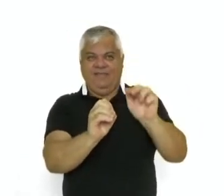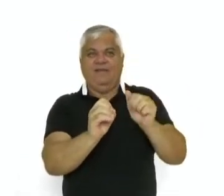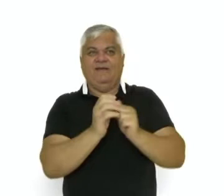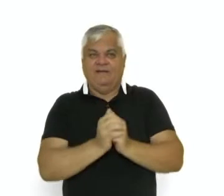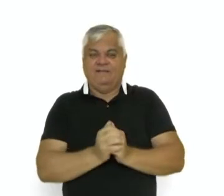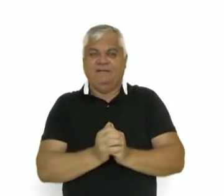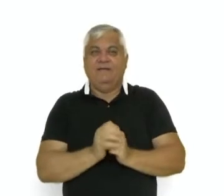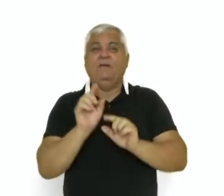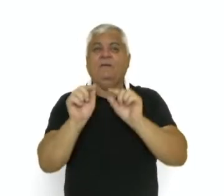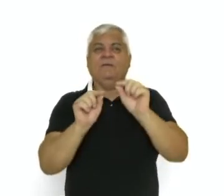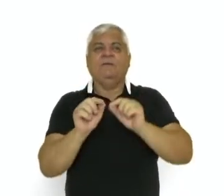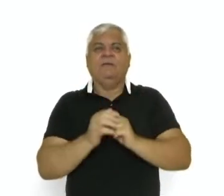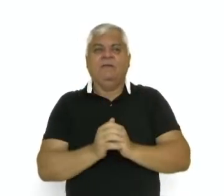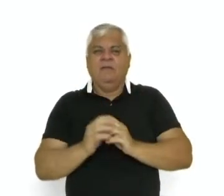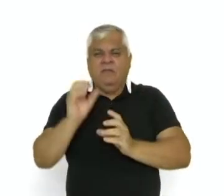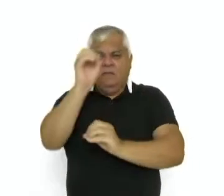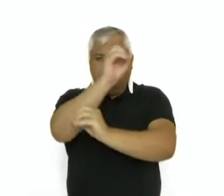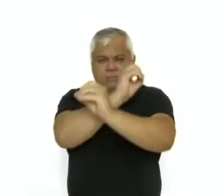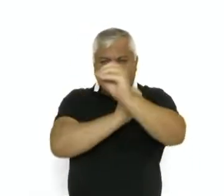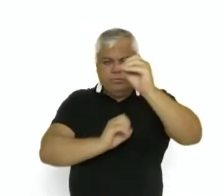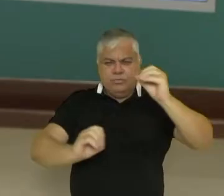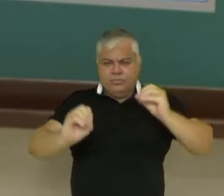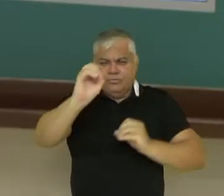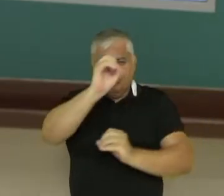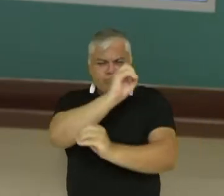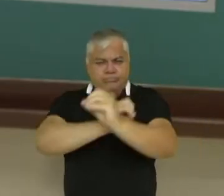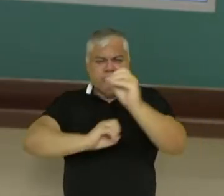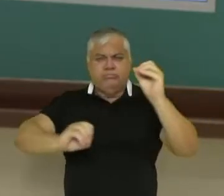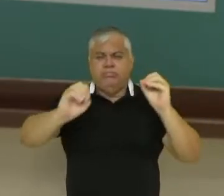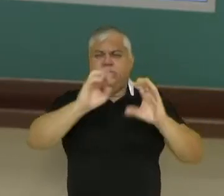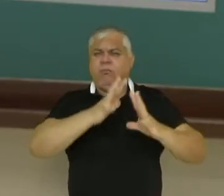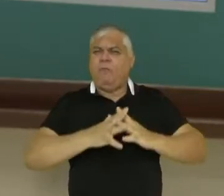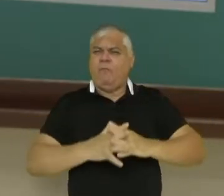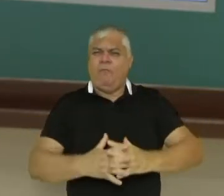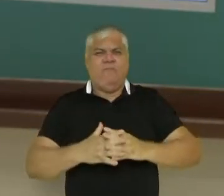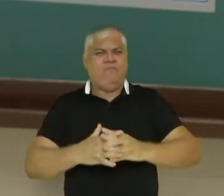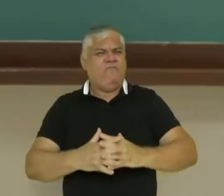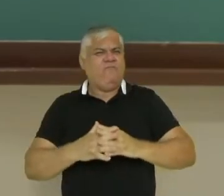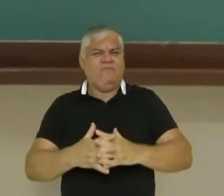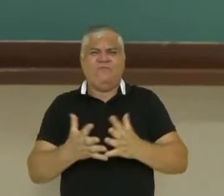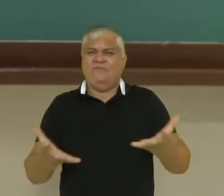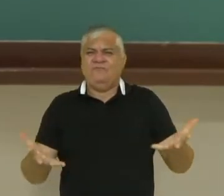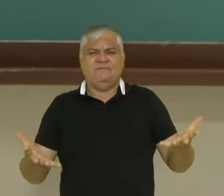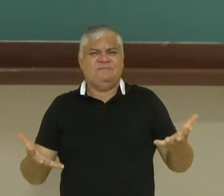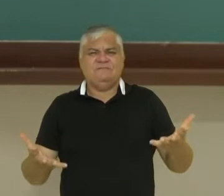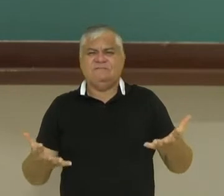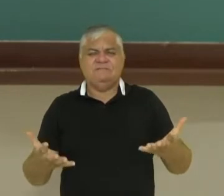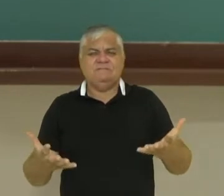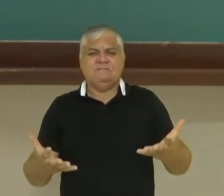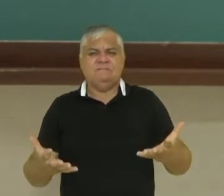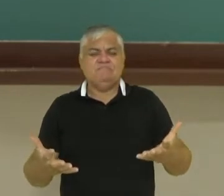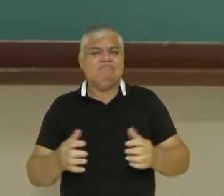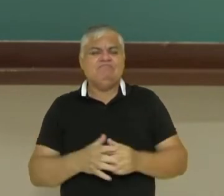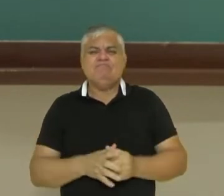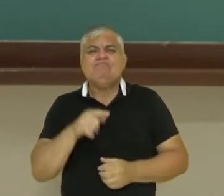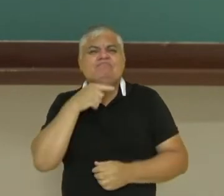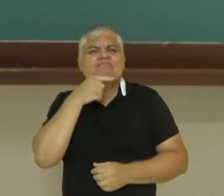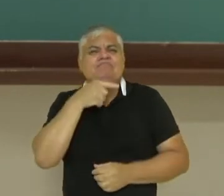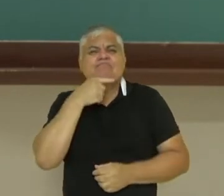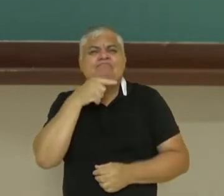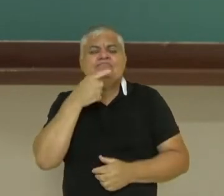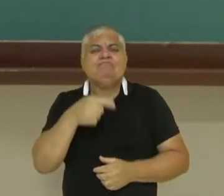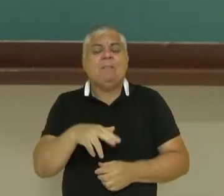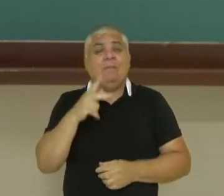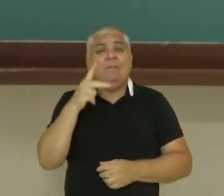figura ao lado. Isso não é muito confuso? Pois é, esse que é o problema. Essa história do